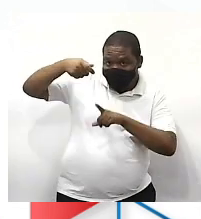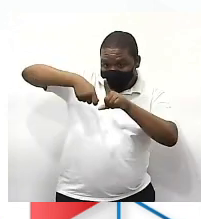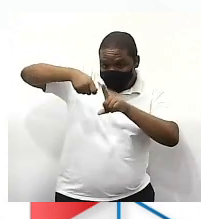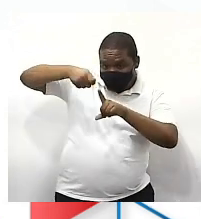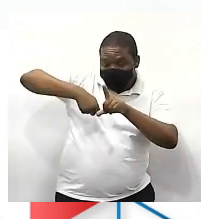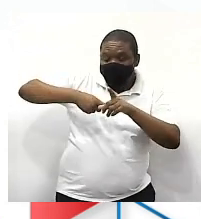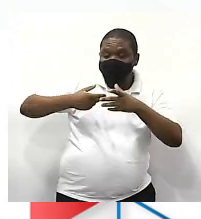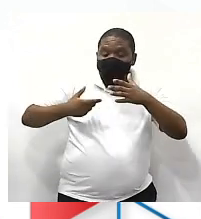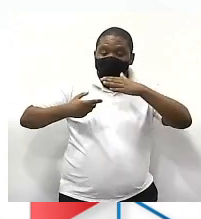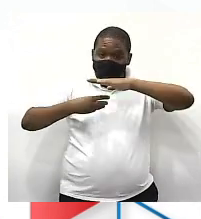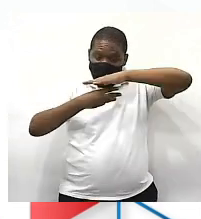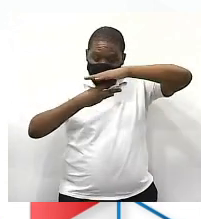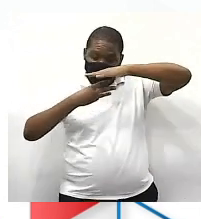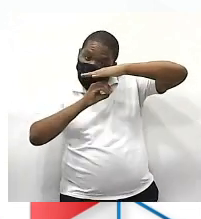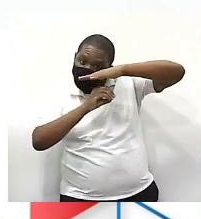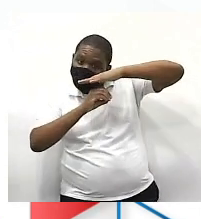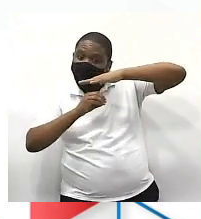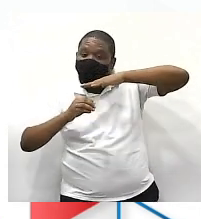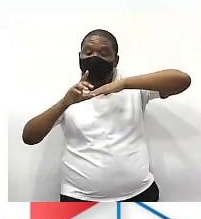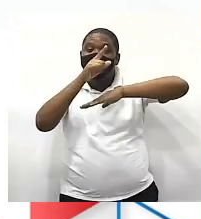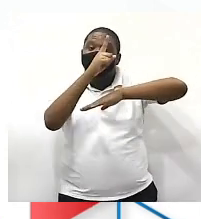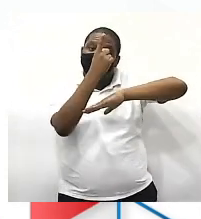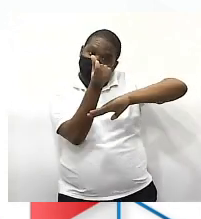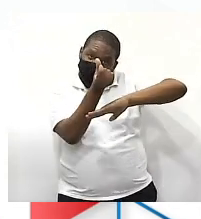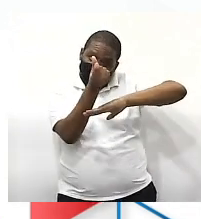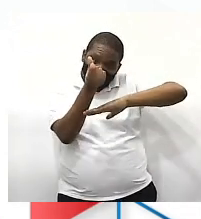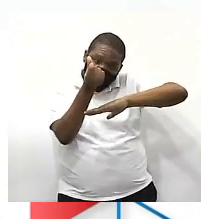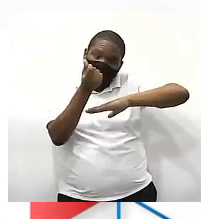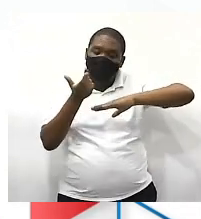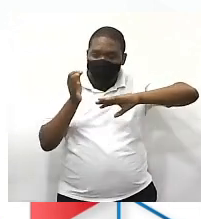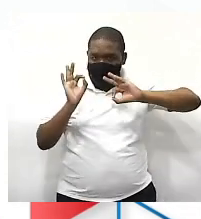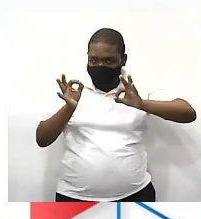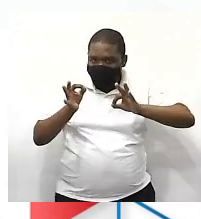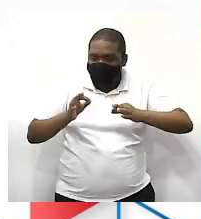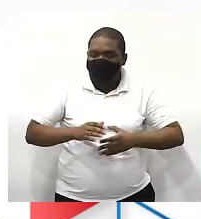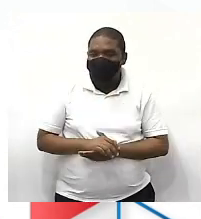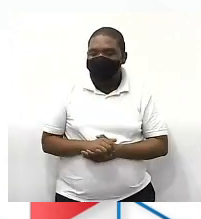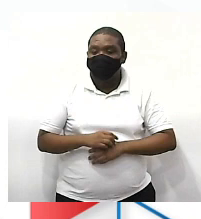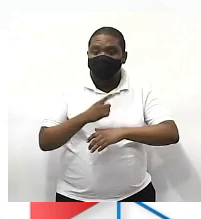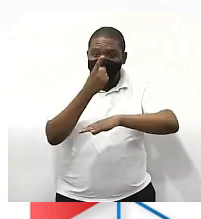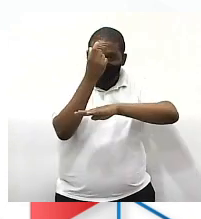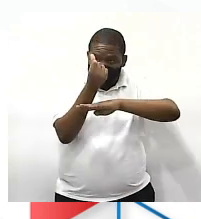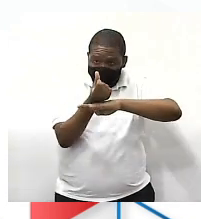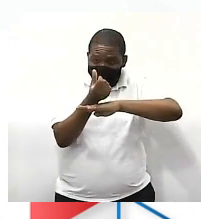denominador e o dia marcado é o meu numerador. Então, minha resposta será